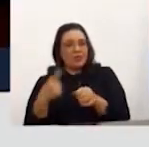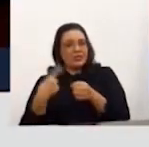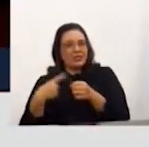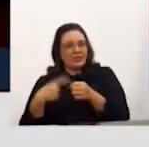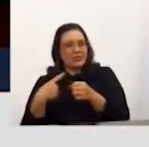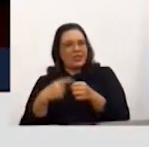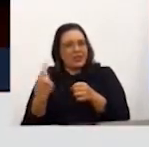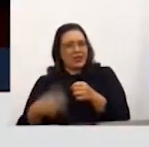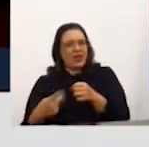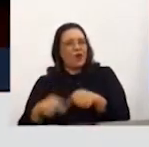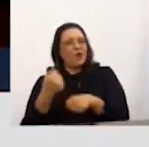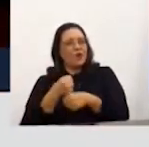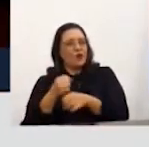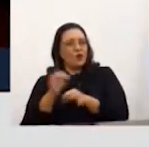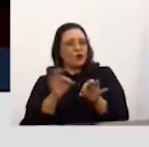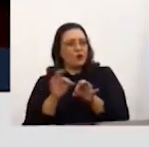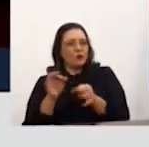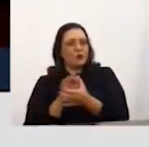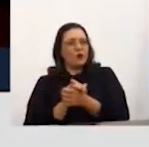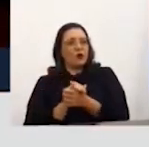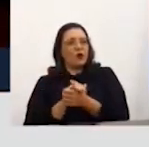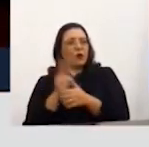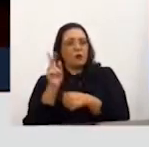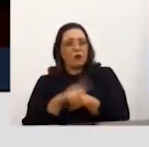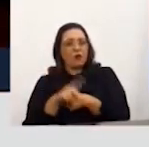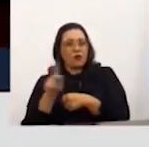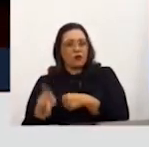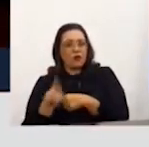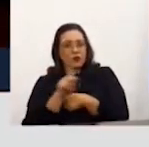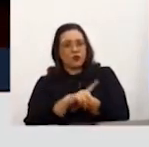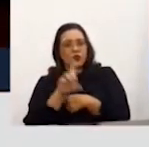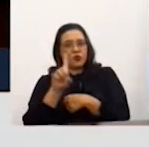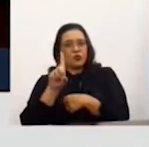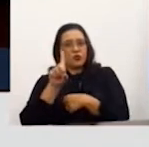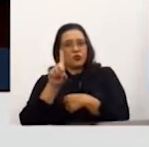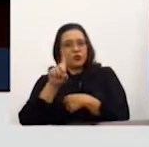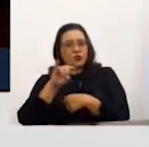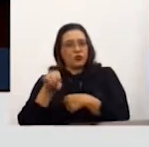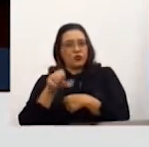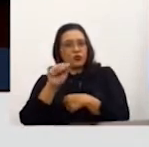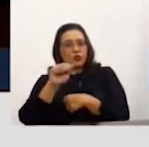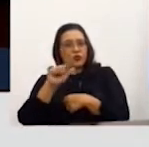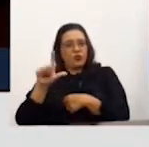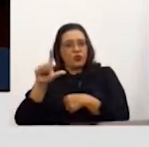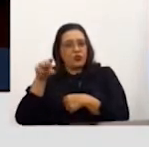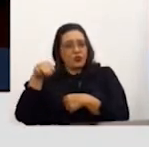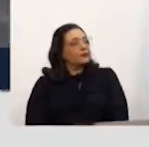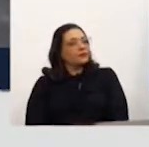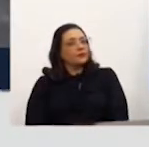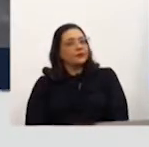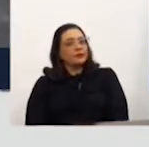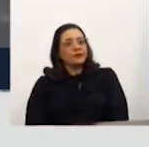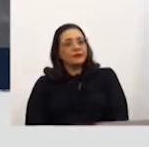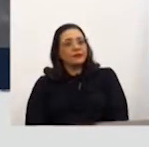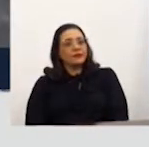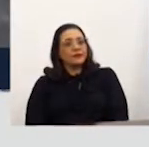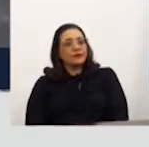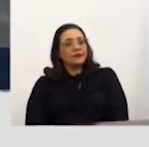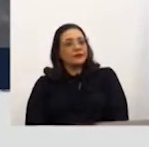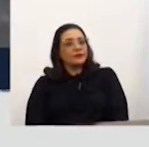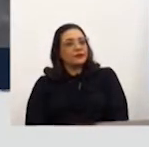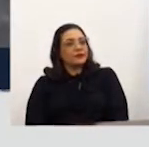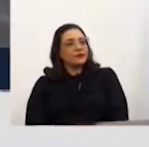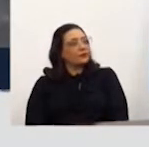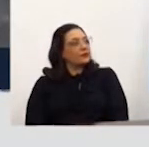O projeto SEMEAR, da Zona Norte de Votuporanga, também recebeu voto de congratulação pelo relevante trabalho